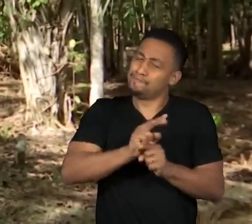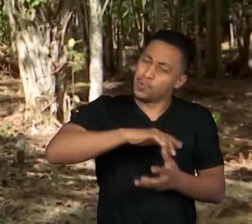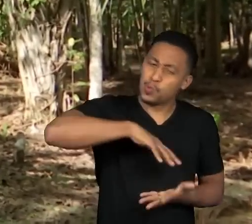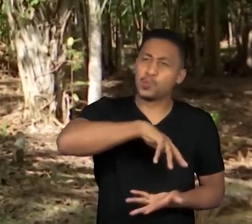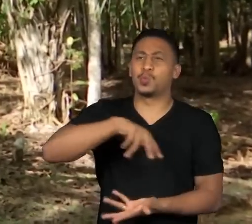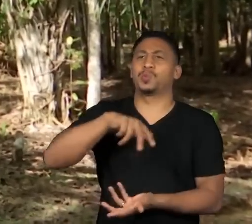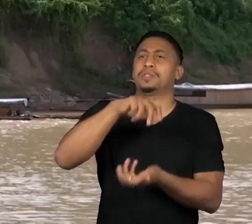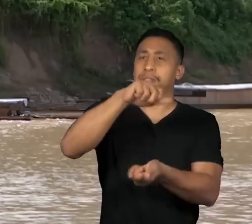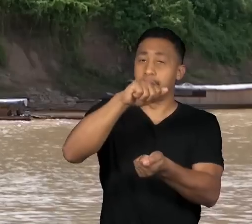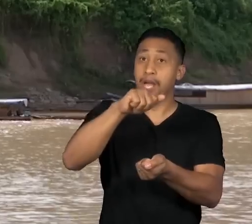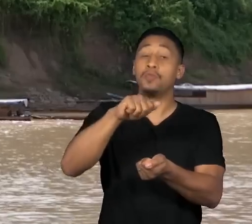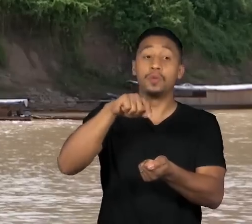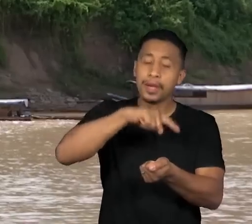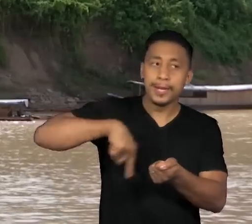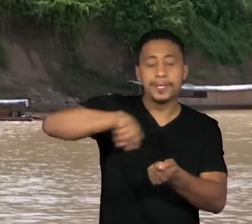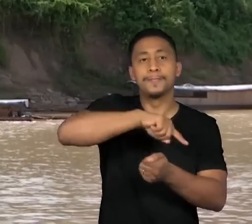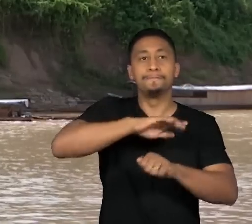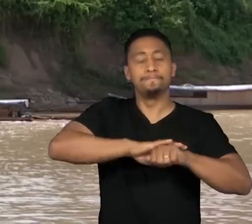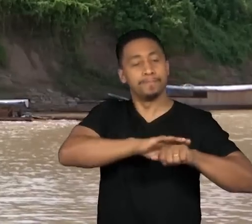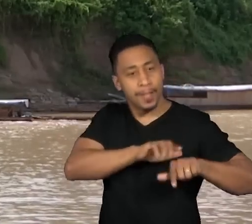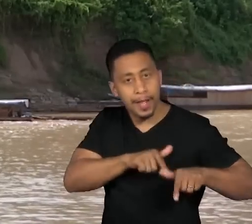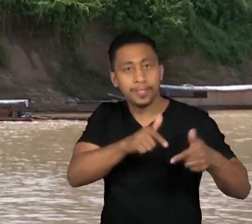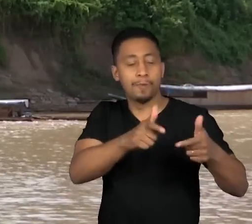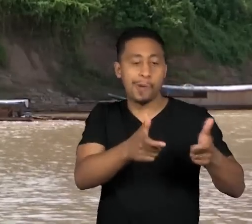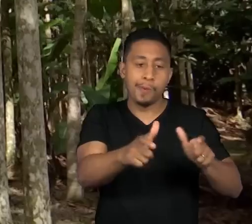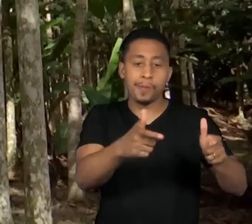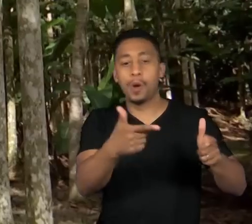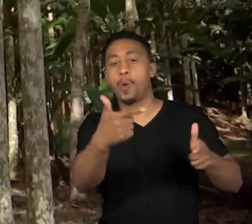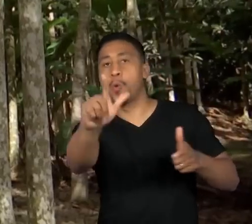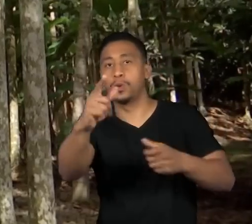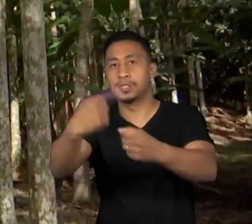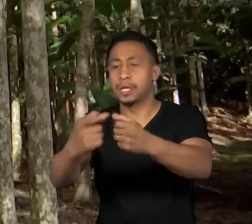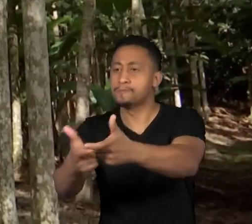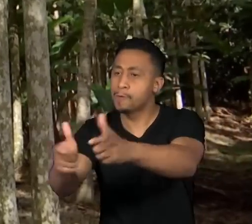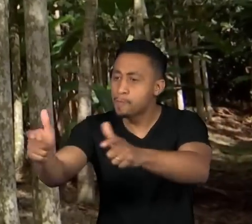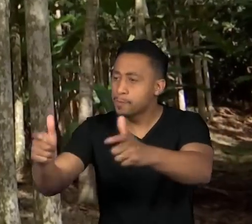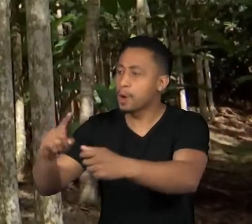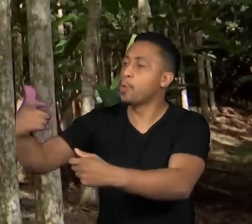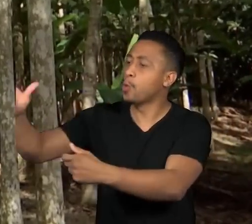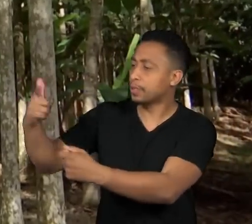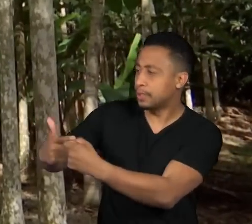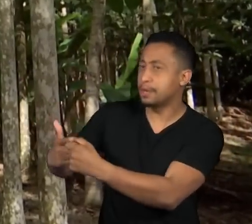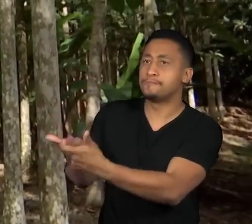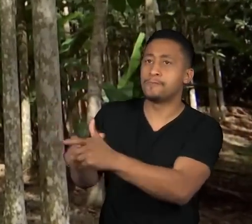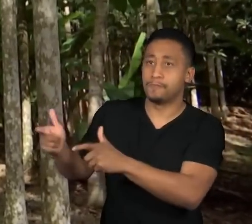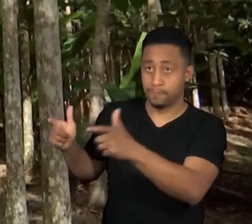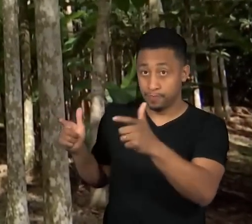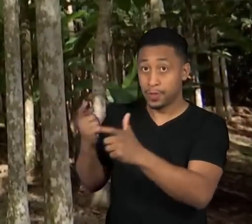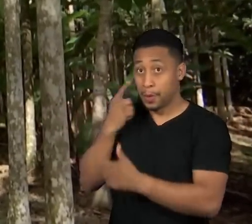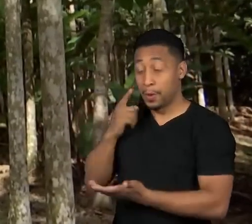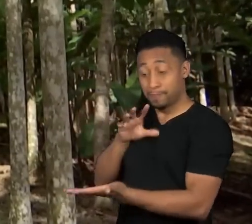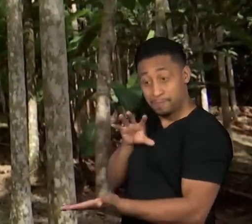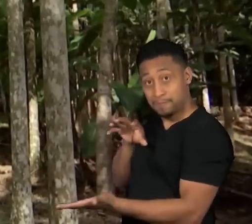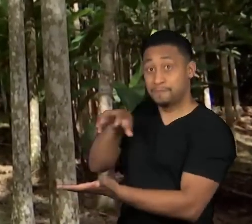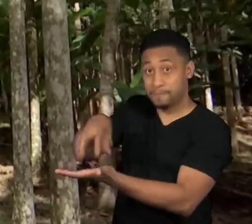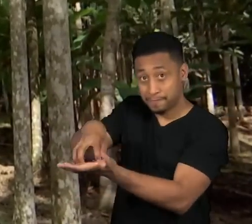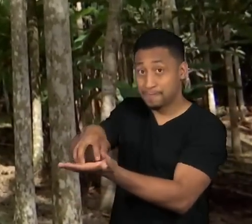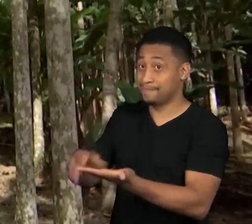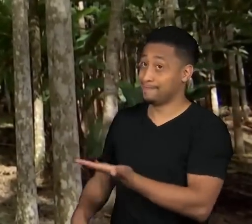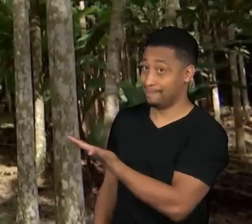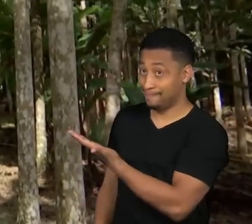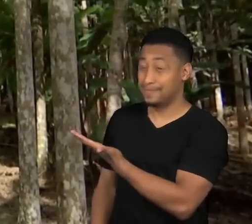outras terras. Em frente à cidade de Marechal Thaumaturgo está o Centro de Formação Yorencantame, na